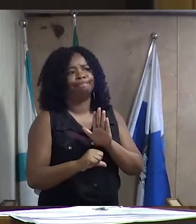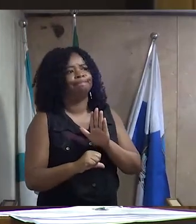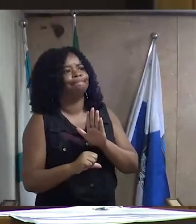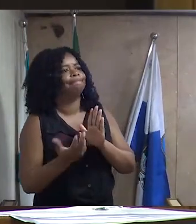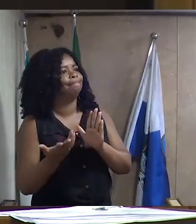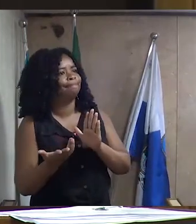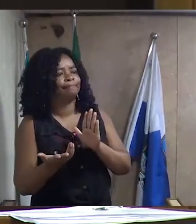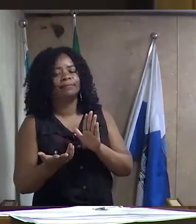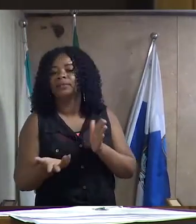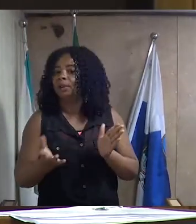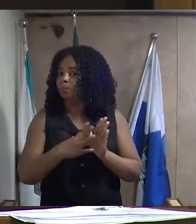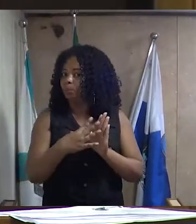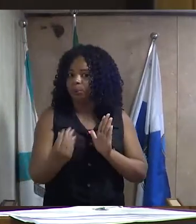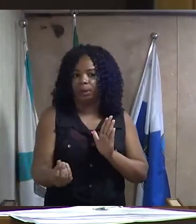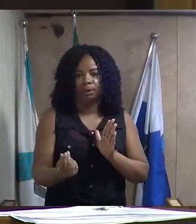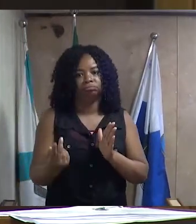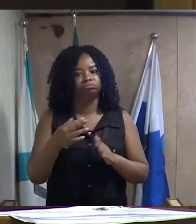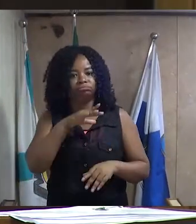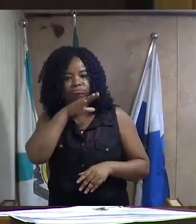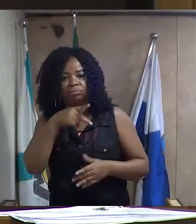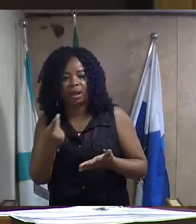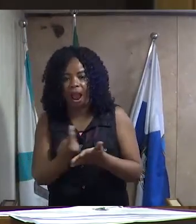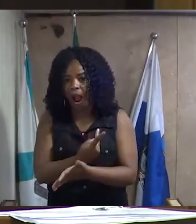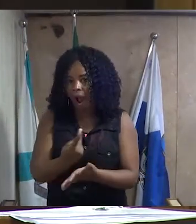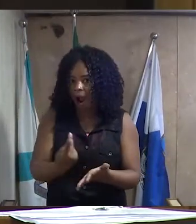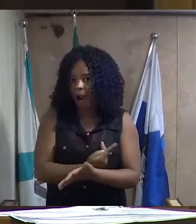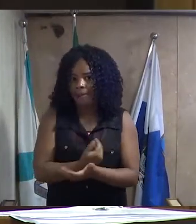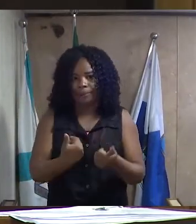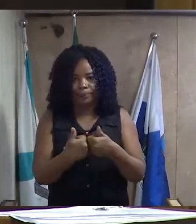de transporte público.